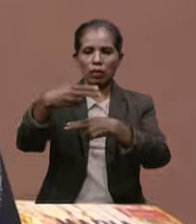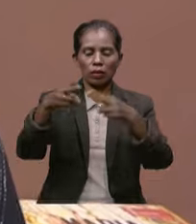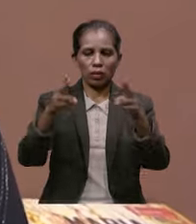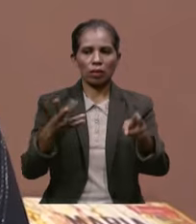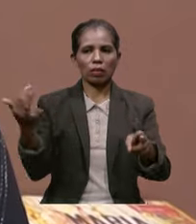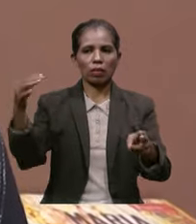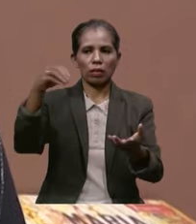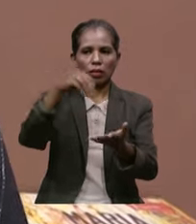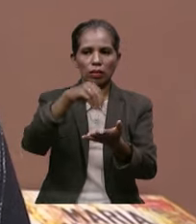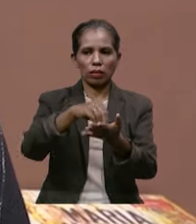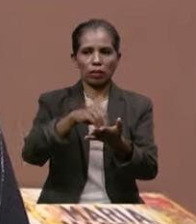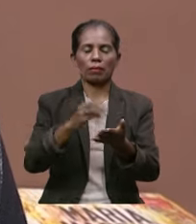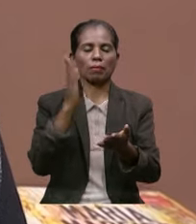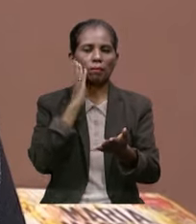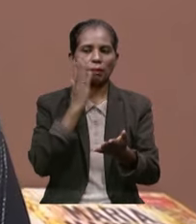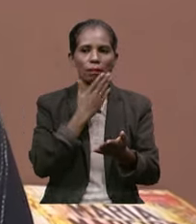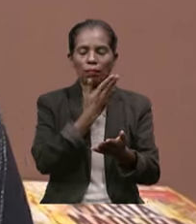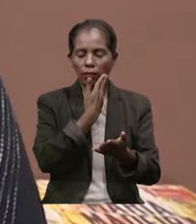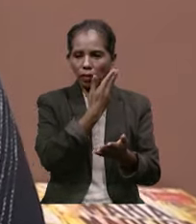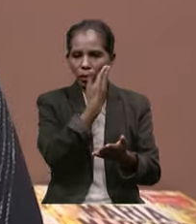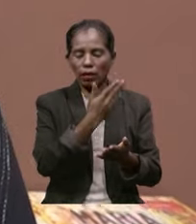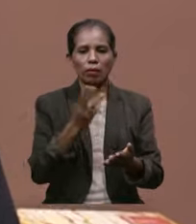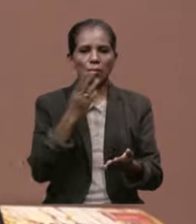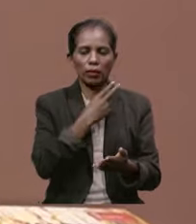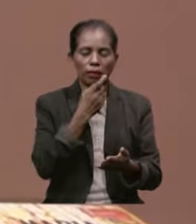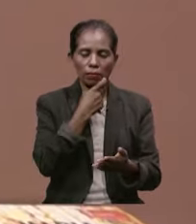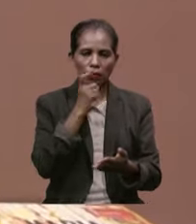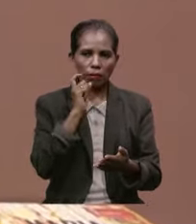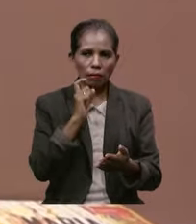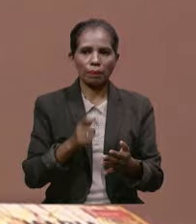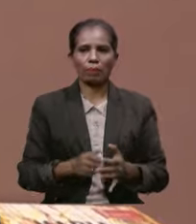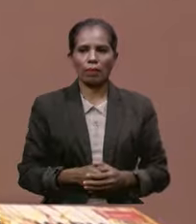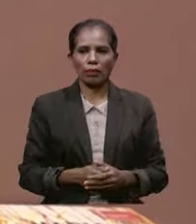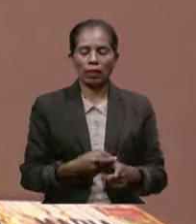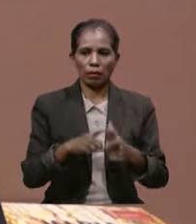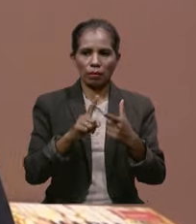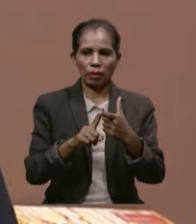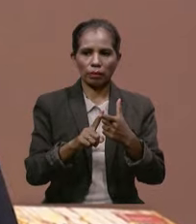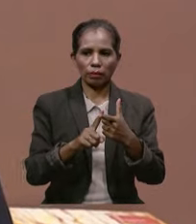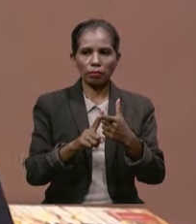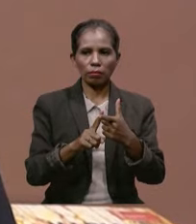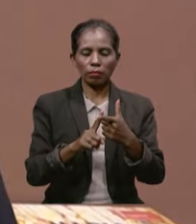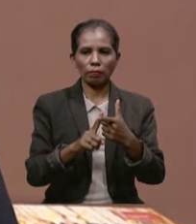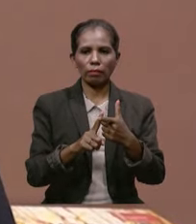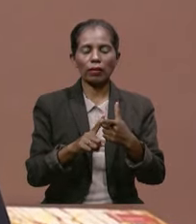sira tal make up tal batom e rei didilono